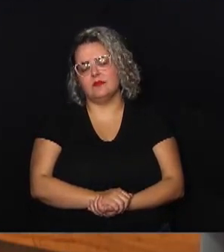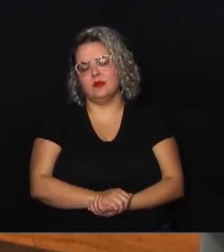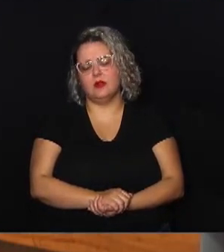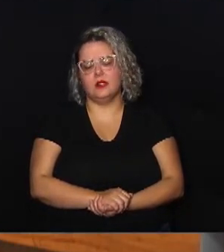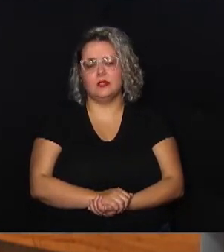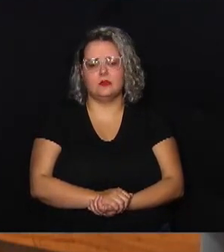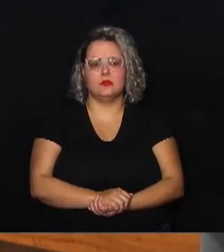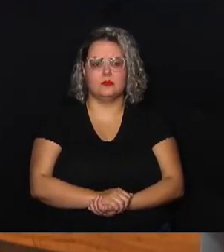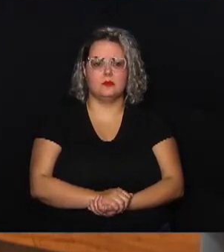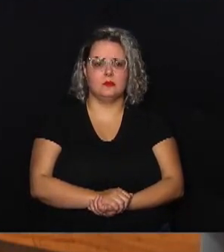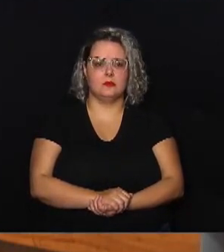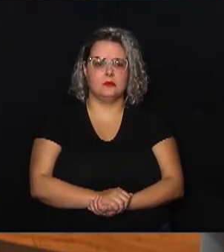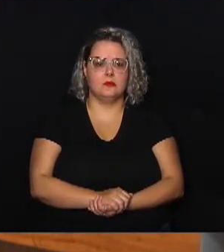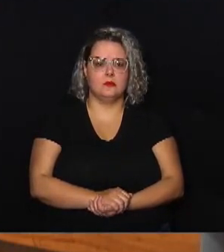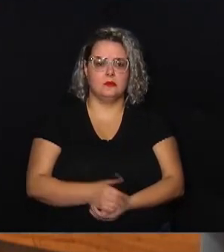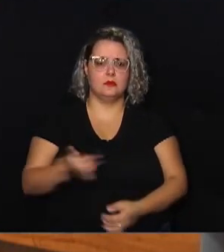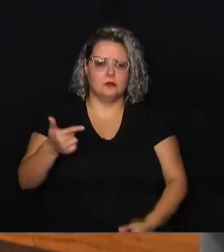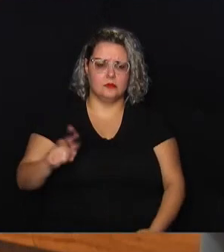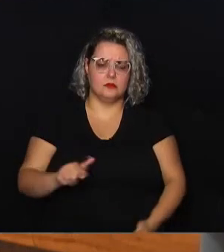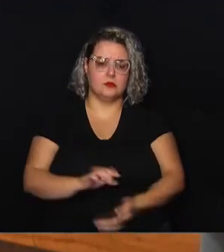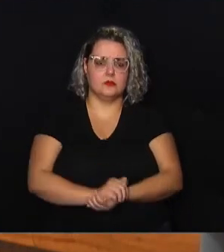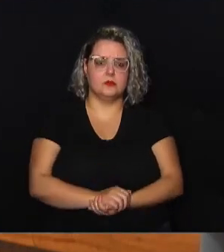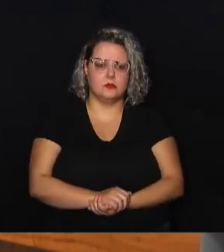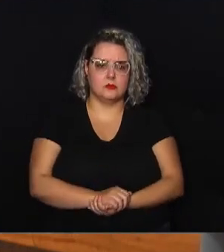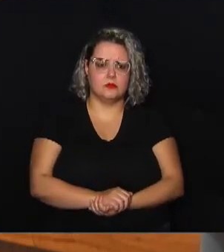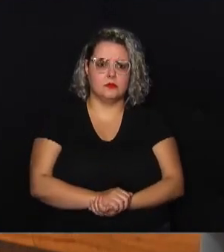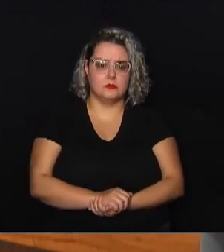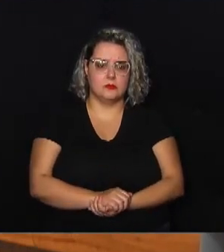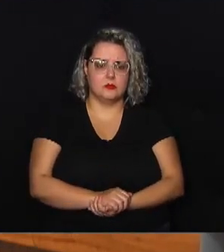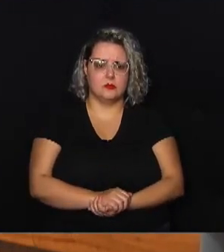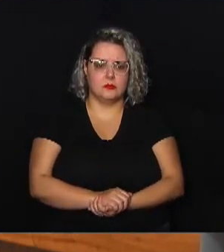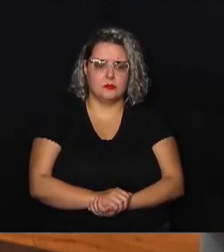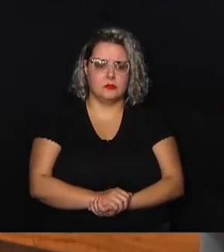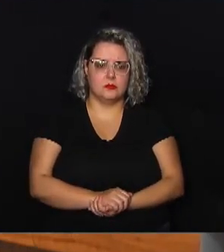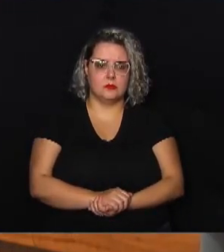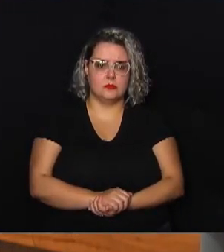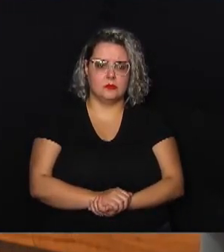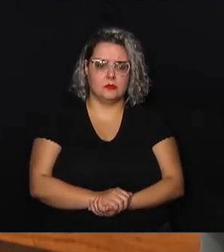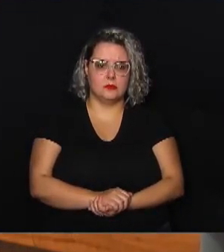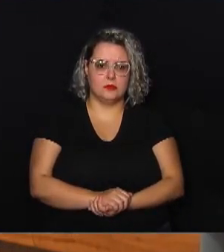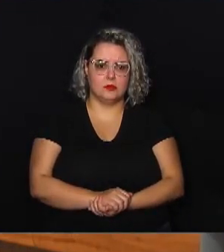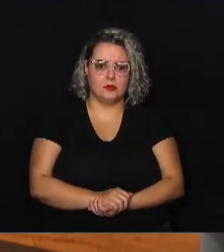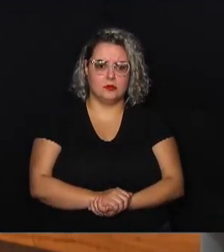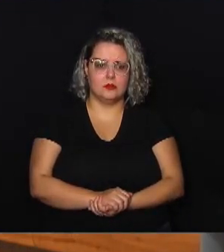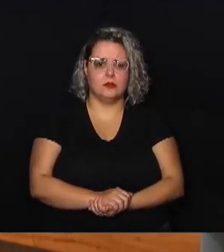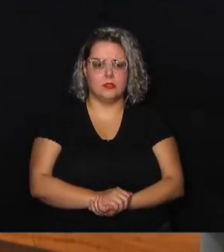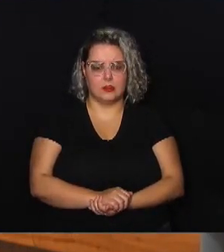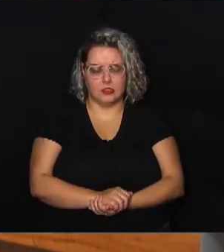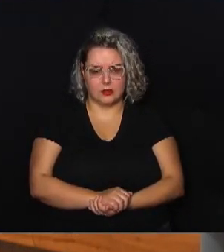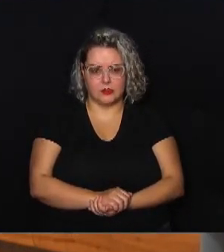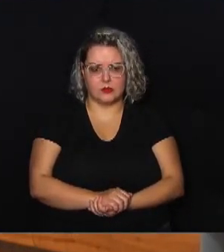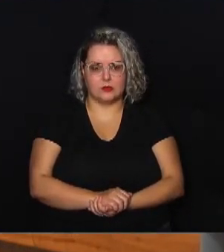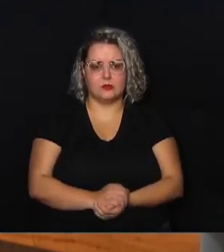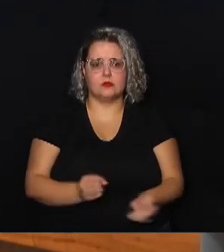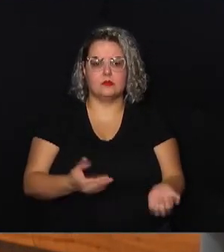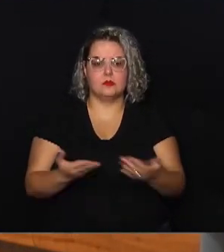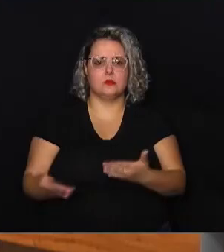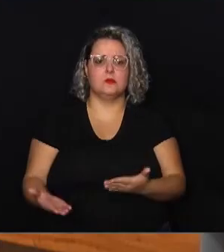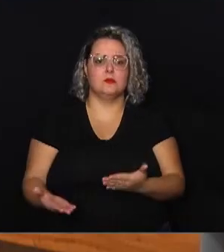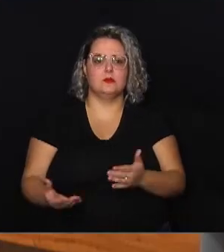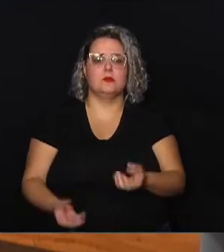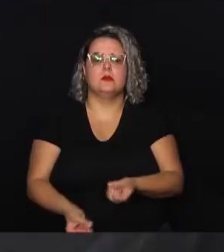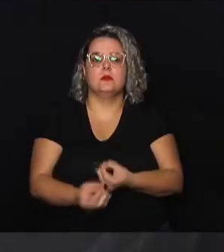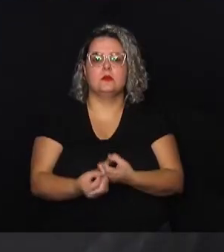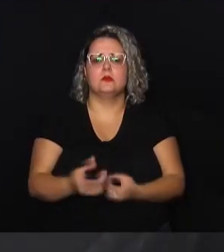Dando sequência, né, na ordem que o próprio DigiSUS nos coloca de apresentação dos dados, a gente